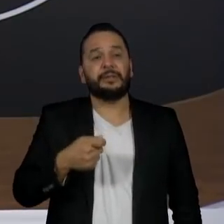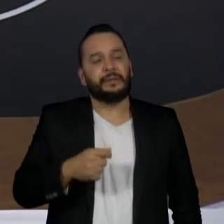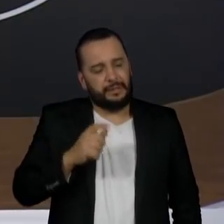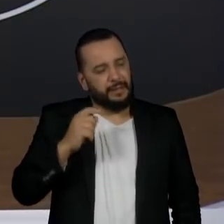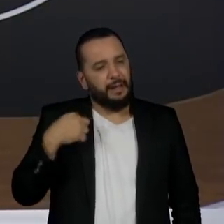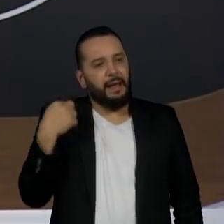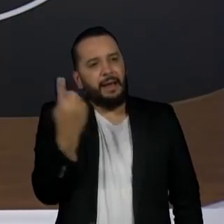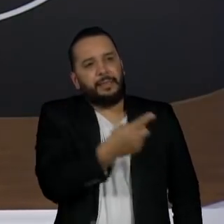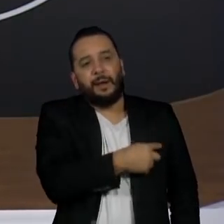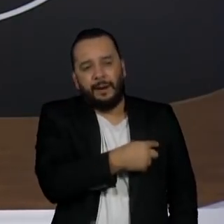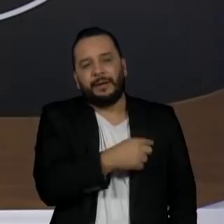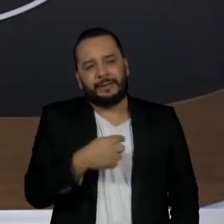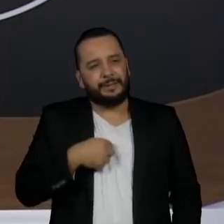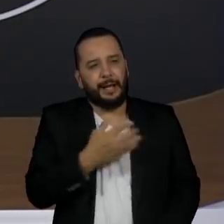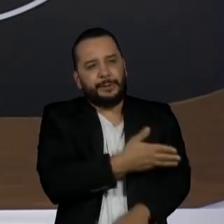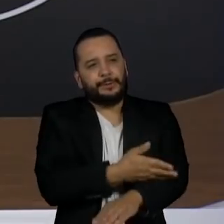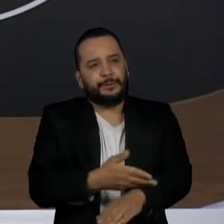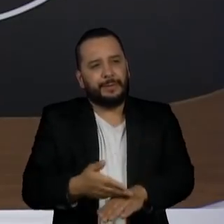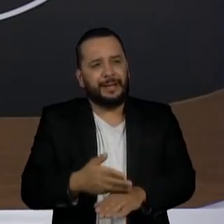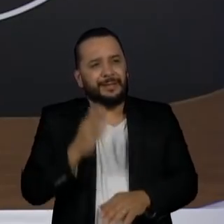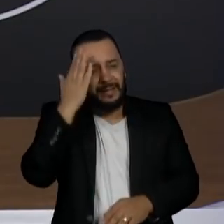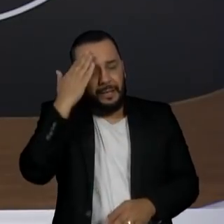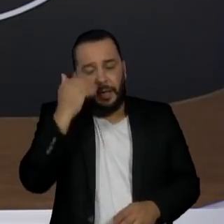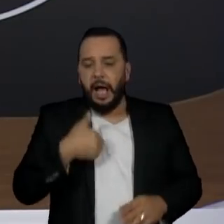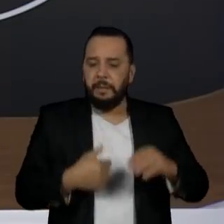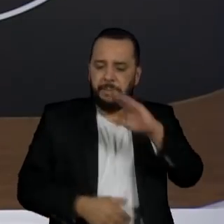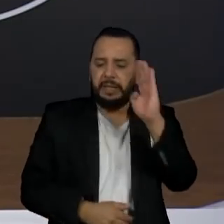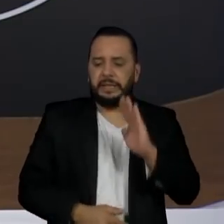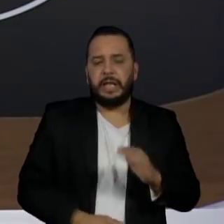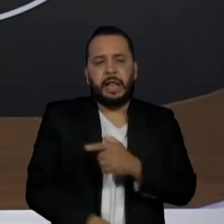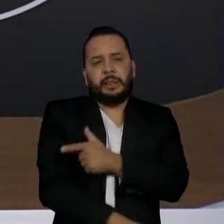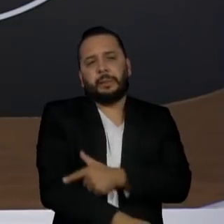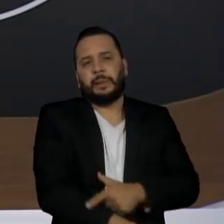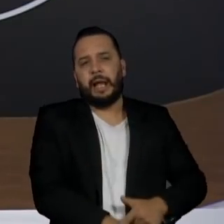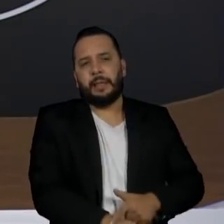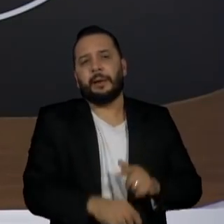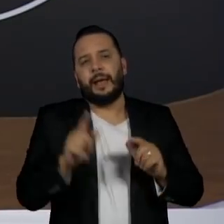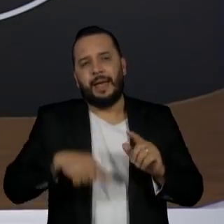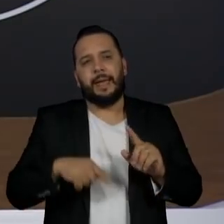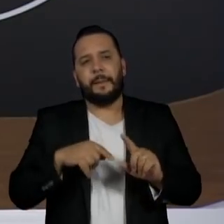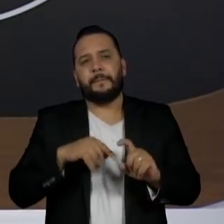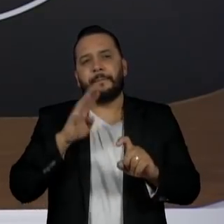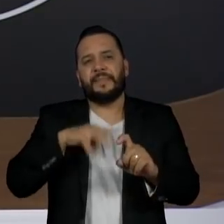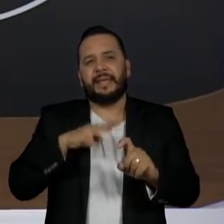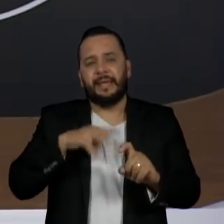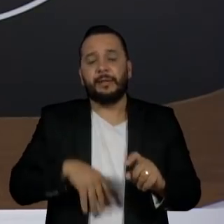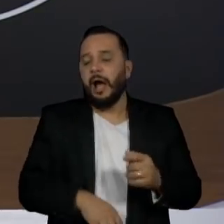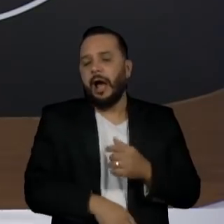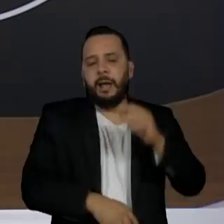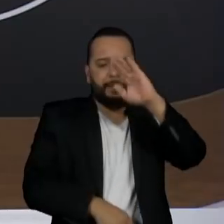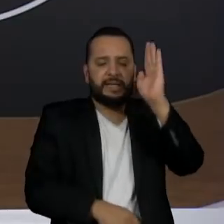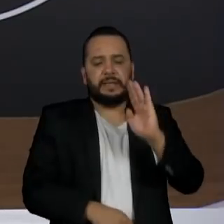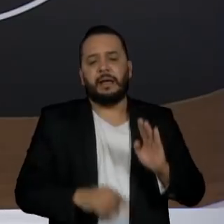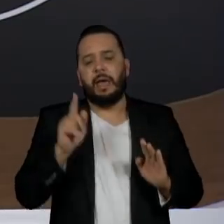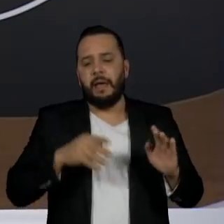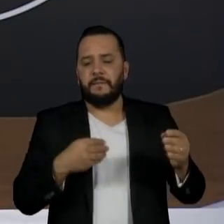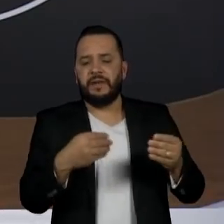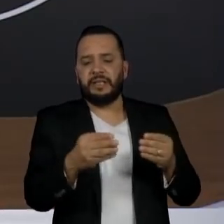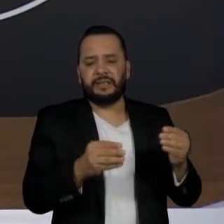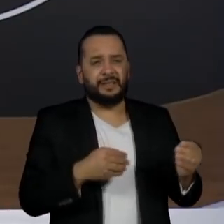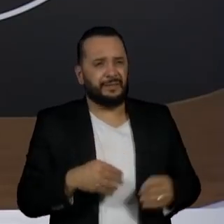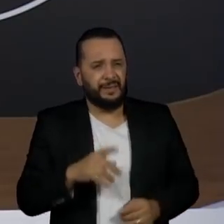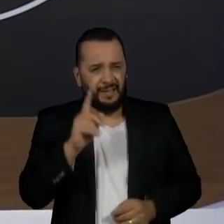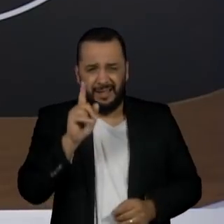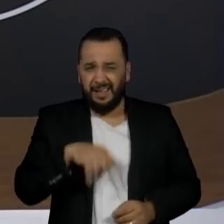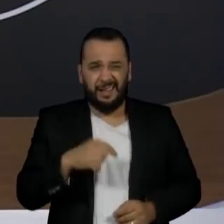que aquele mito do brasileiro cordial e do brasileiro ali maleável é realmente totalmente